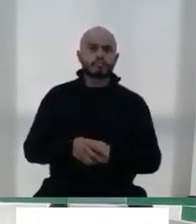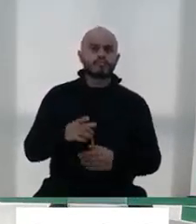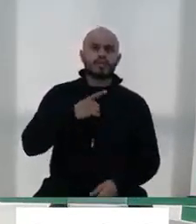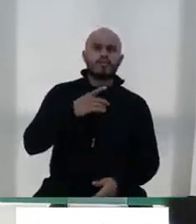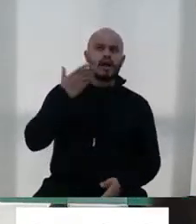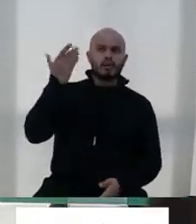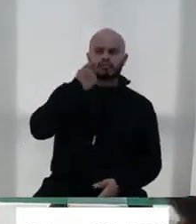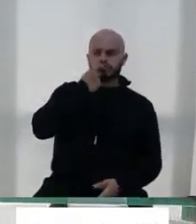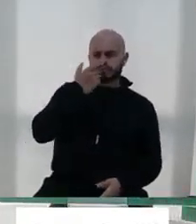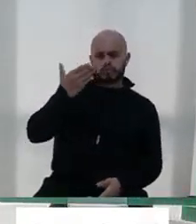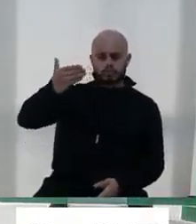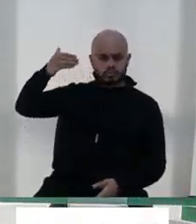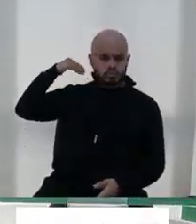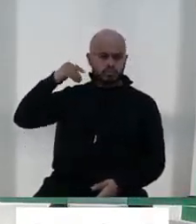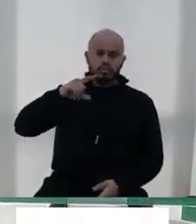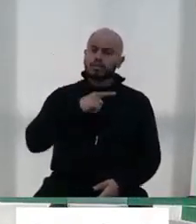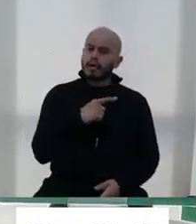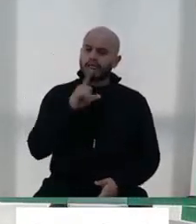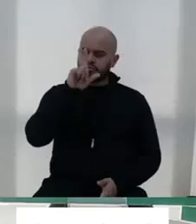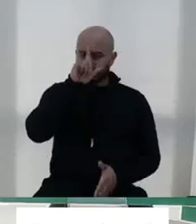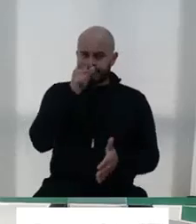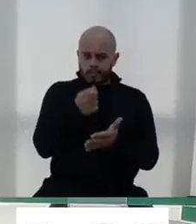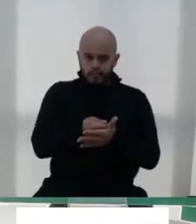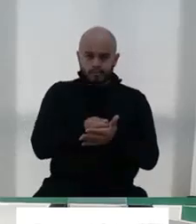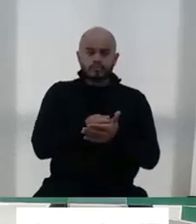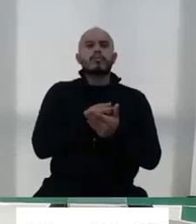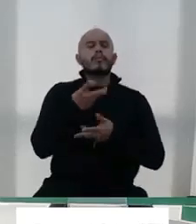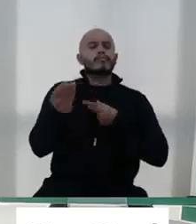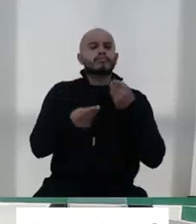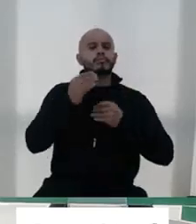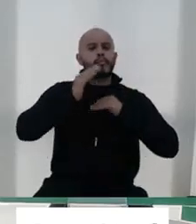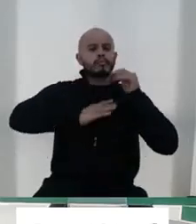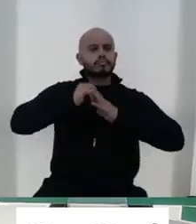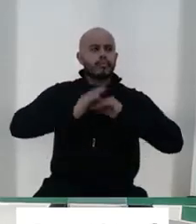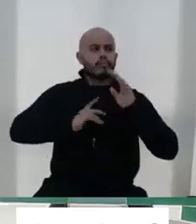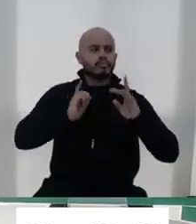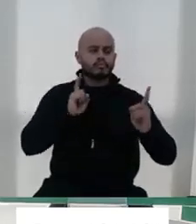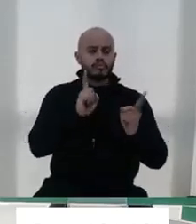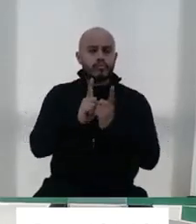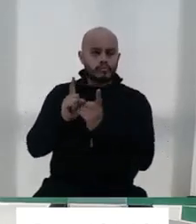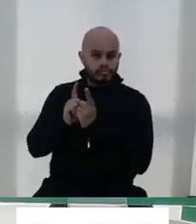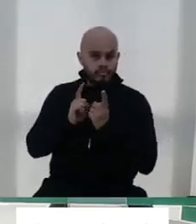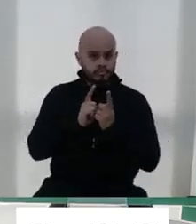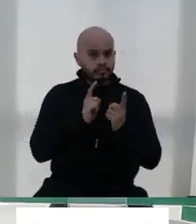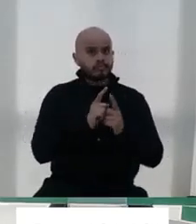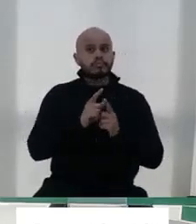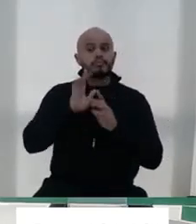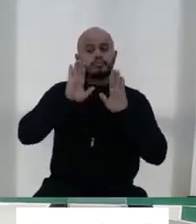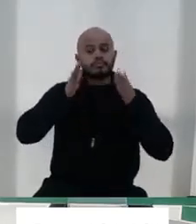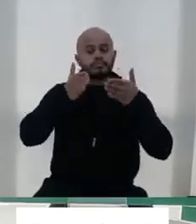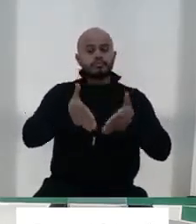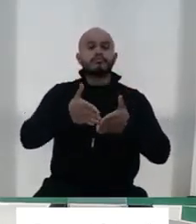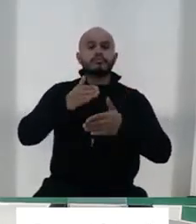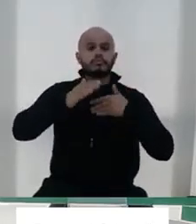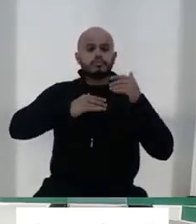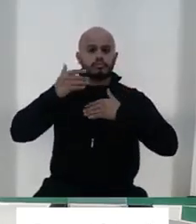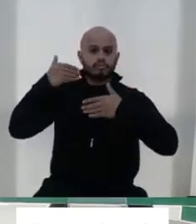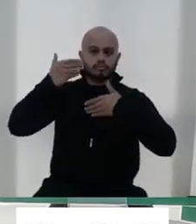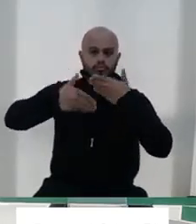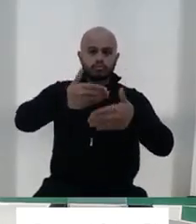que responsabilizou o Núcleo de Habitação pela execução do atendimento relativamente a um processo que estava sendo acompanhado pela